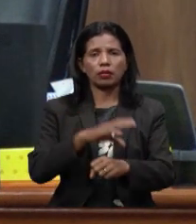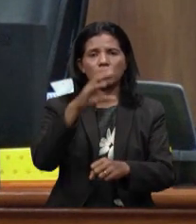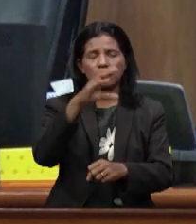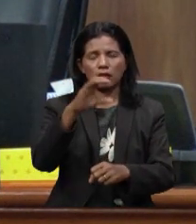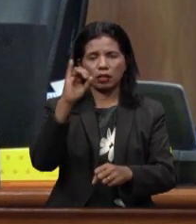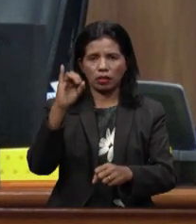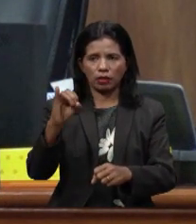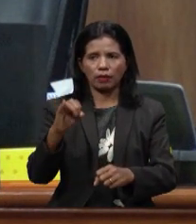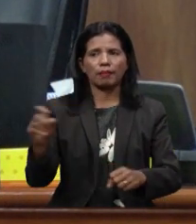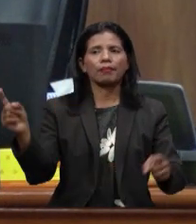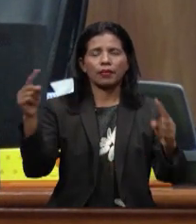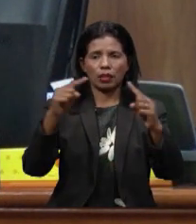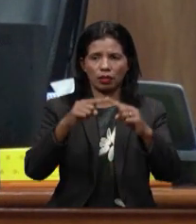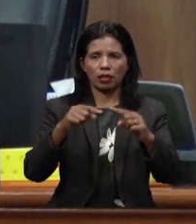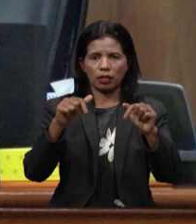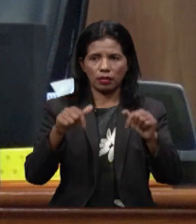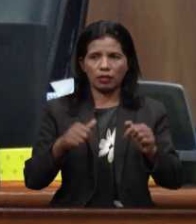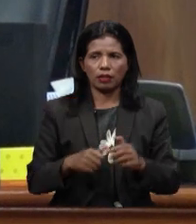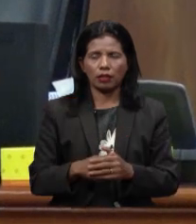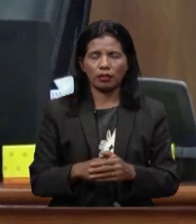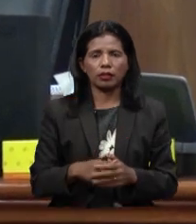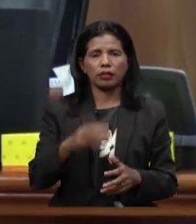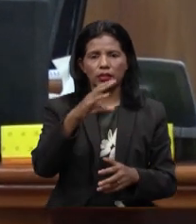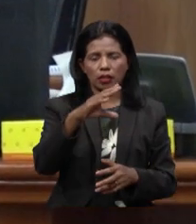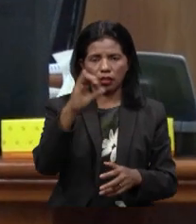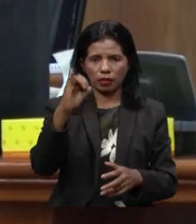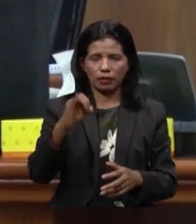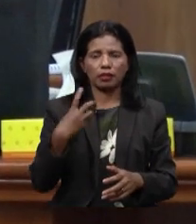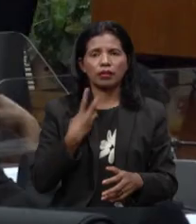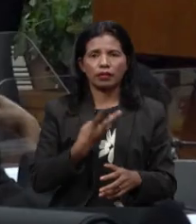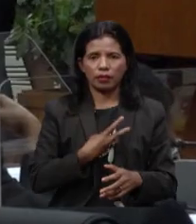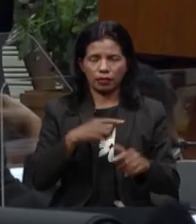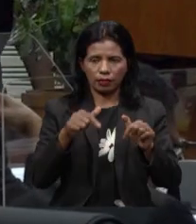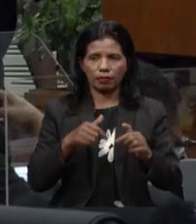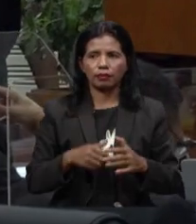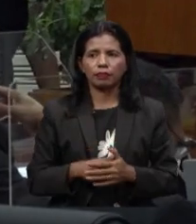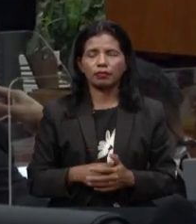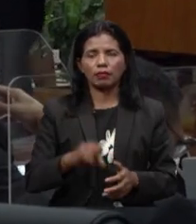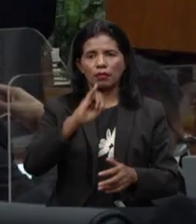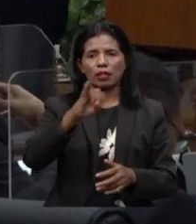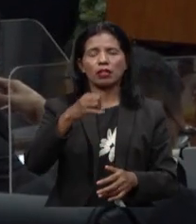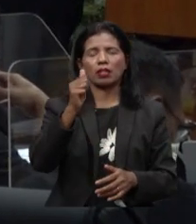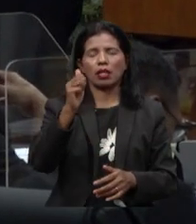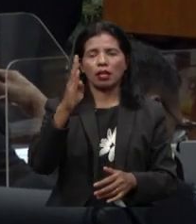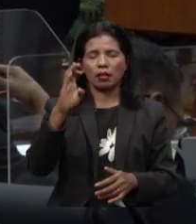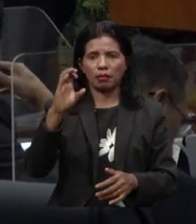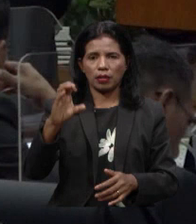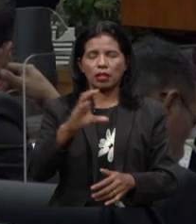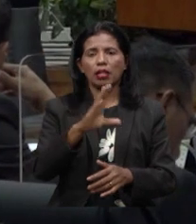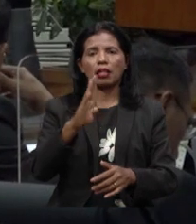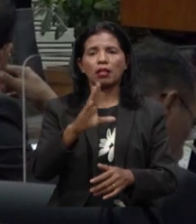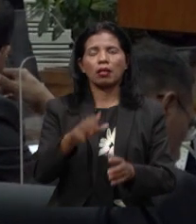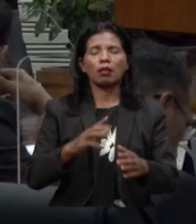e a imprensa italiana. Isabel Maria Fernandes de Jesus, Mouris